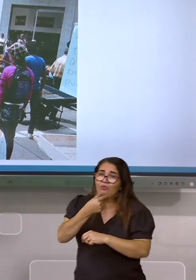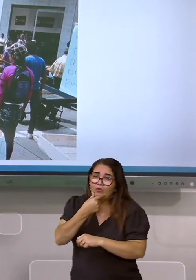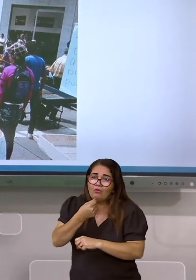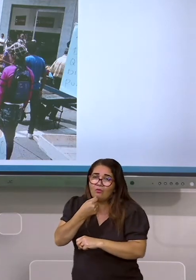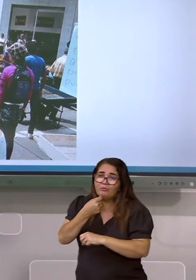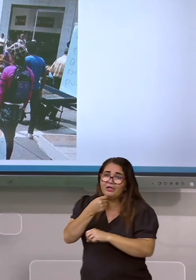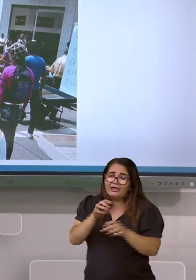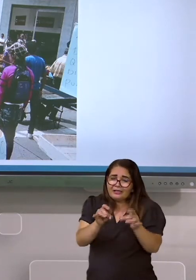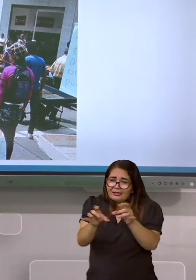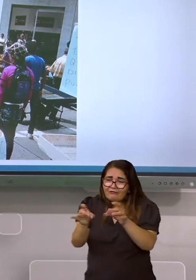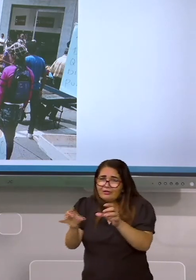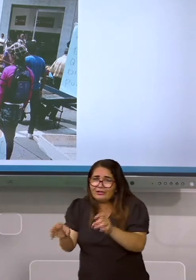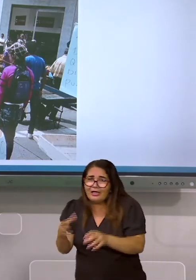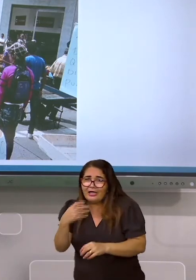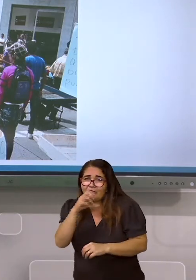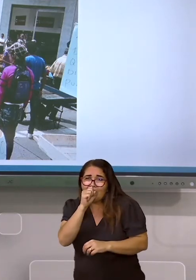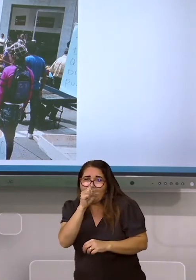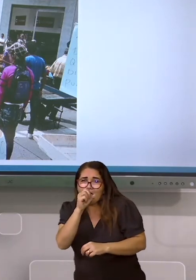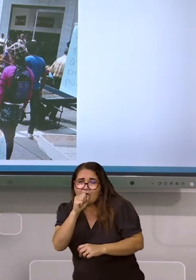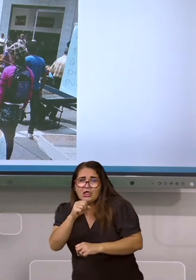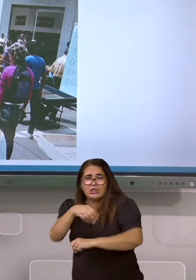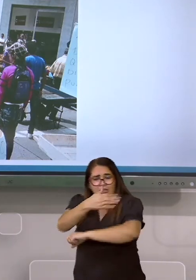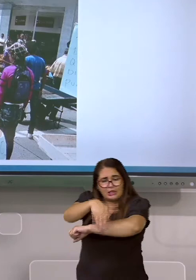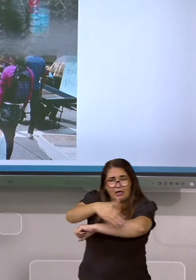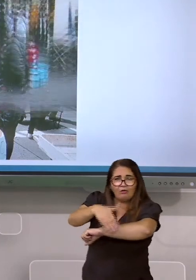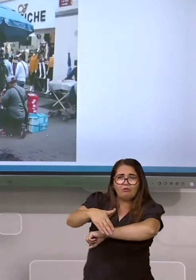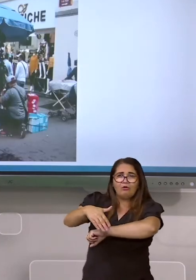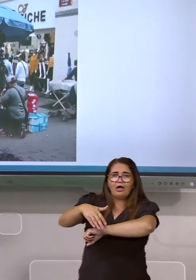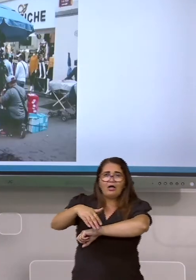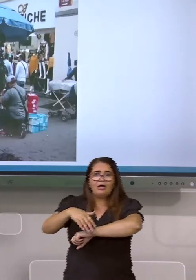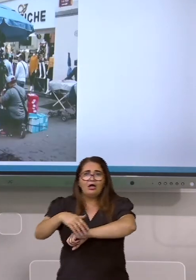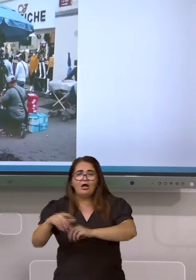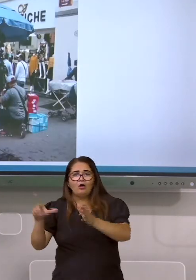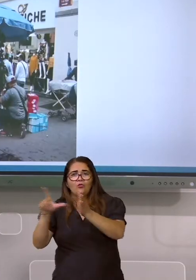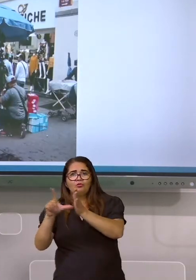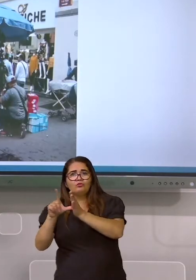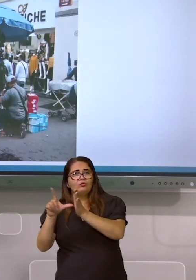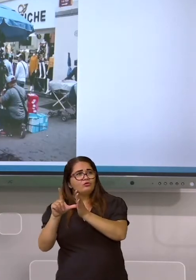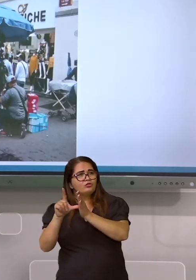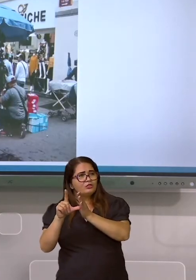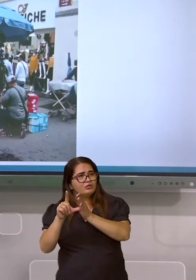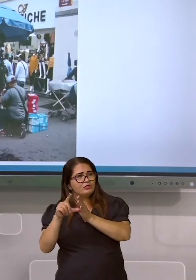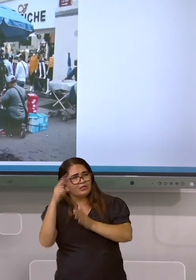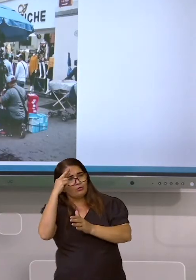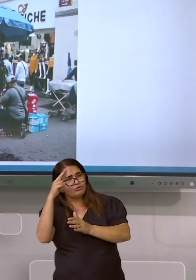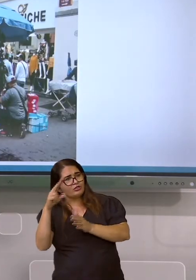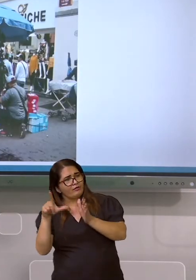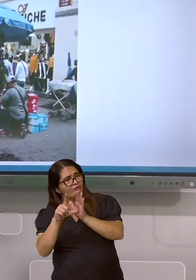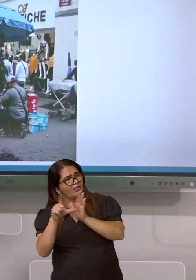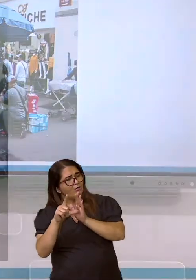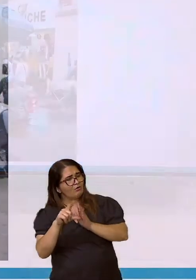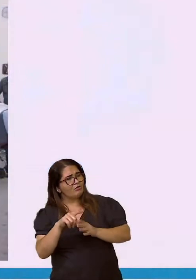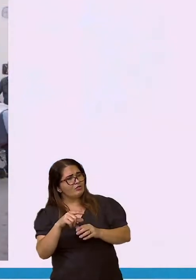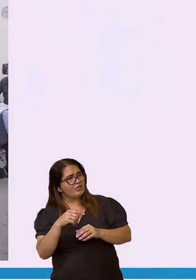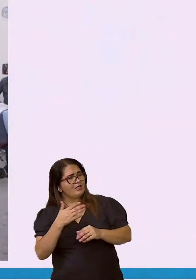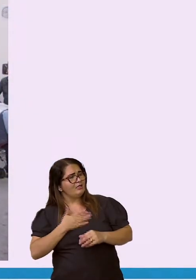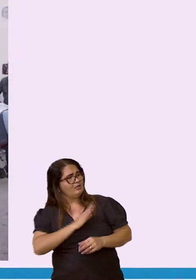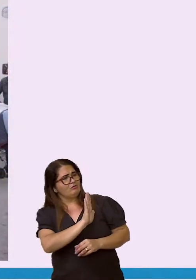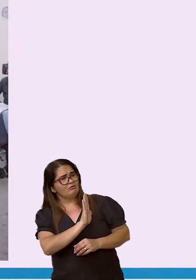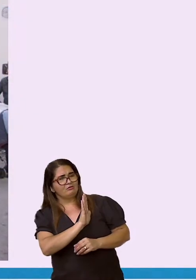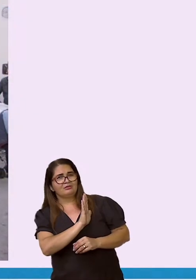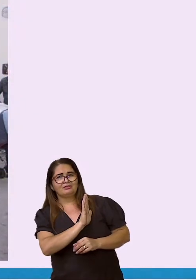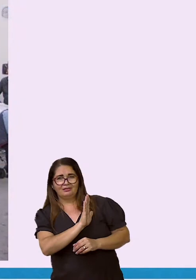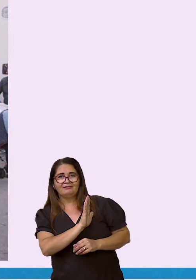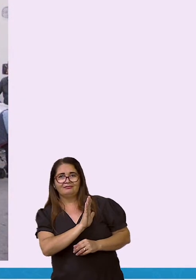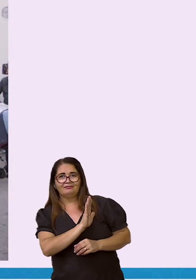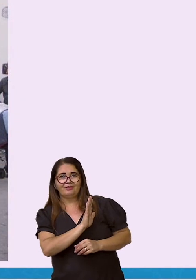aqui nós estamos vendo feirantes, mas também tem todo tipo de mercadoria